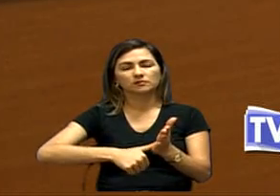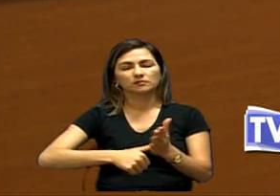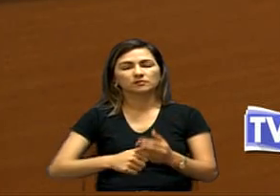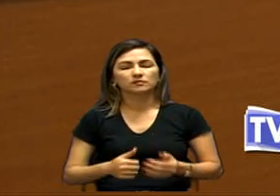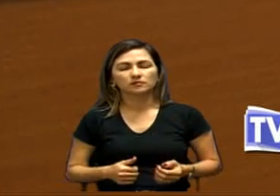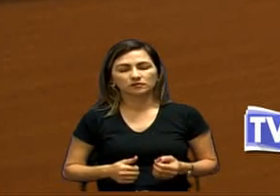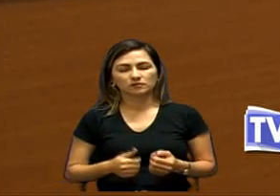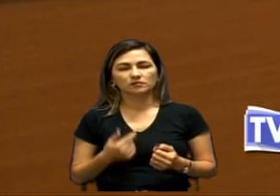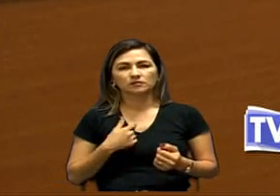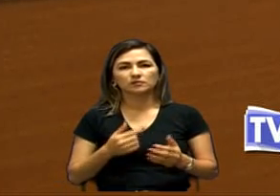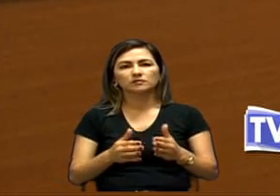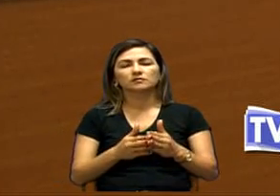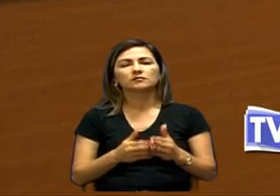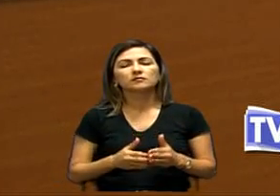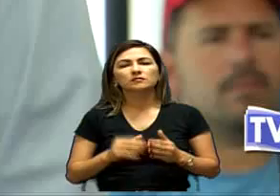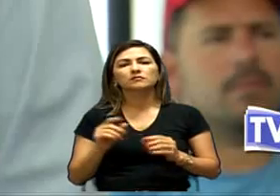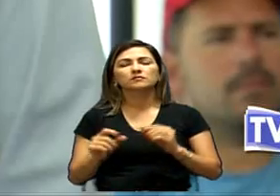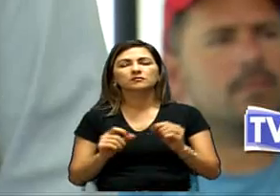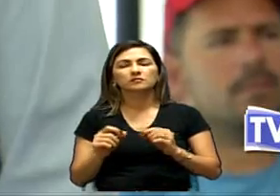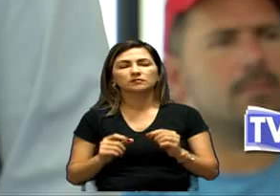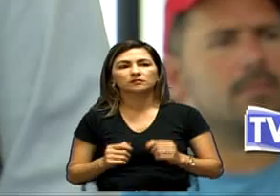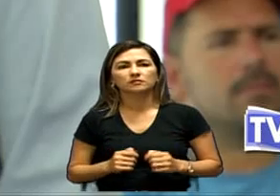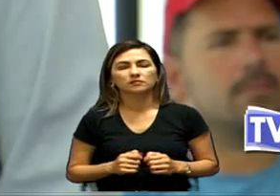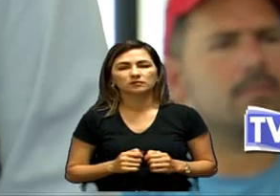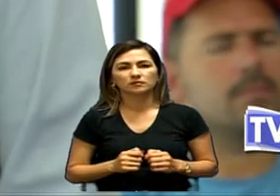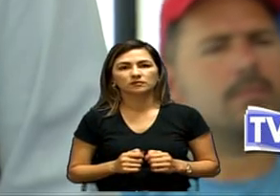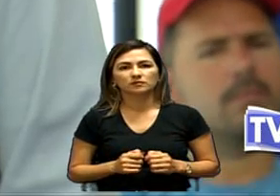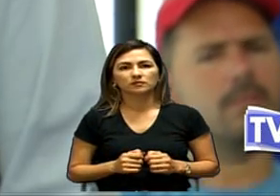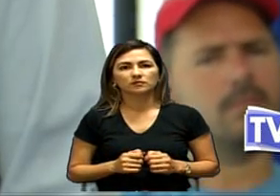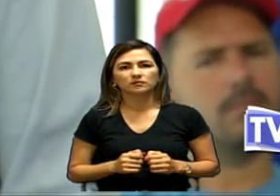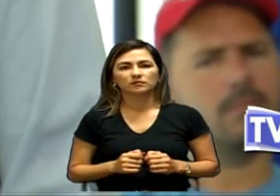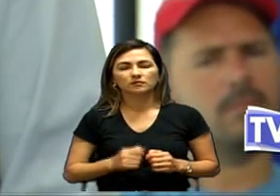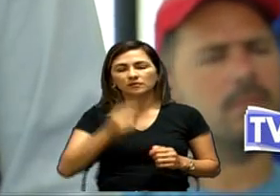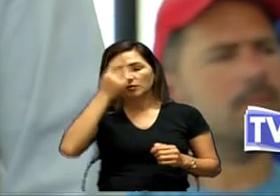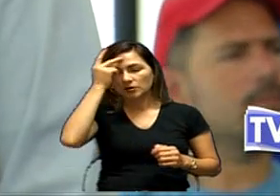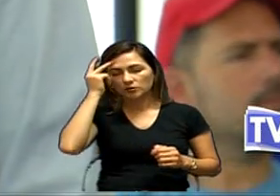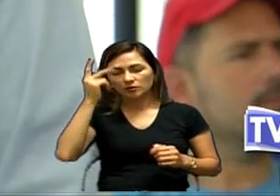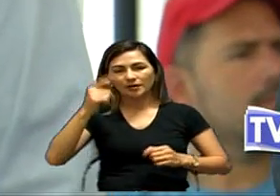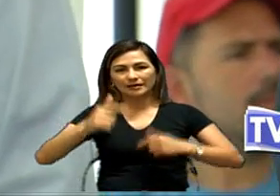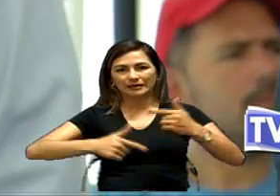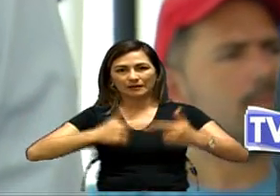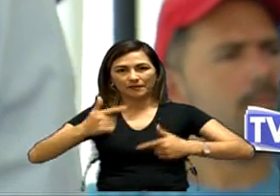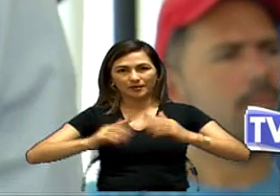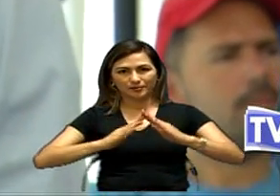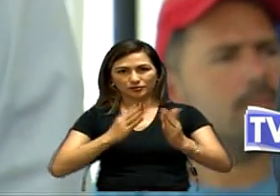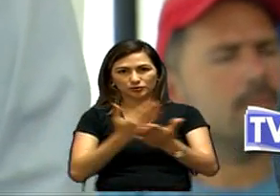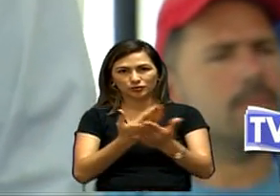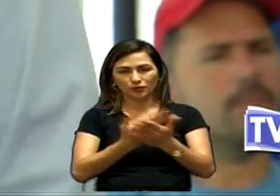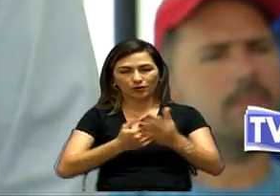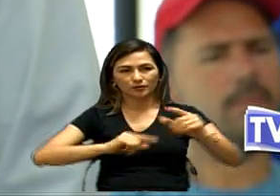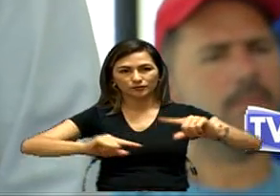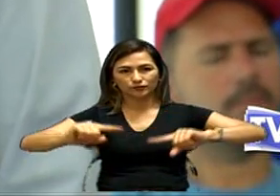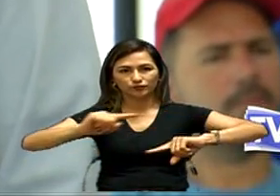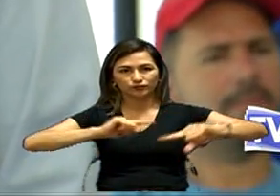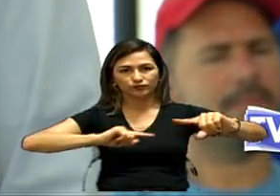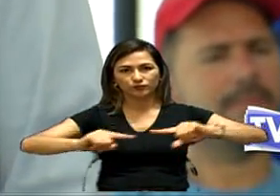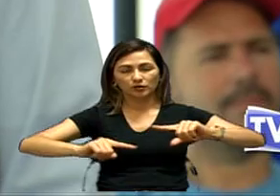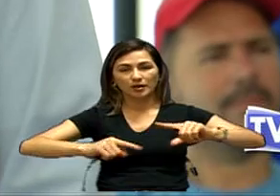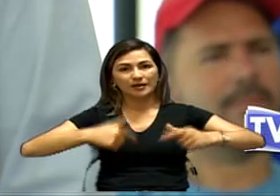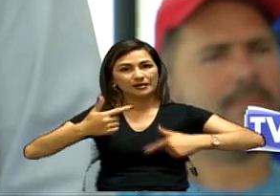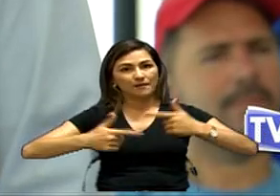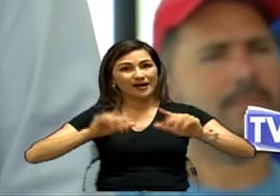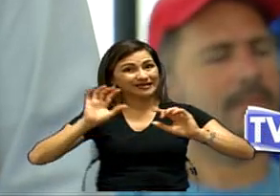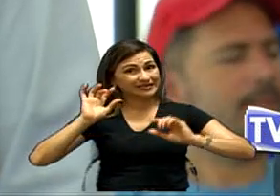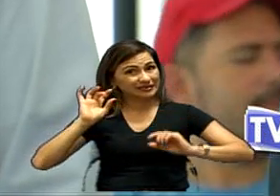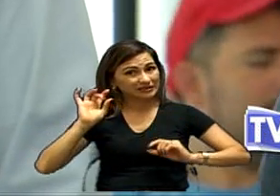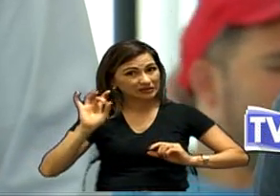o gestor de desenvolvimento administrativo que fique restrito ao administrativo, que é o que é a base, então é coerente.